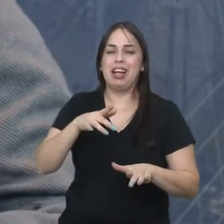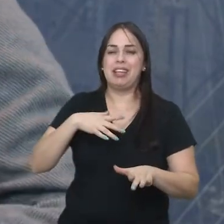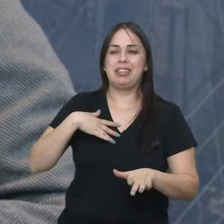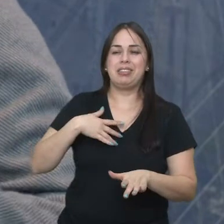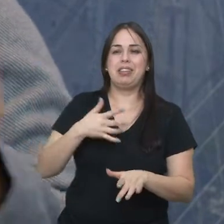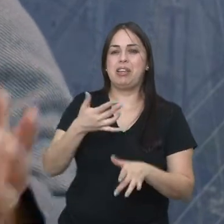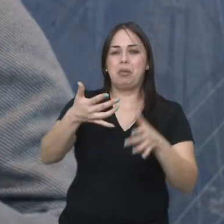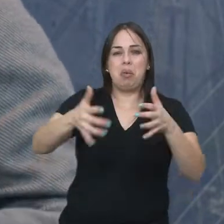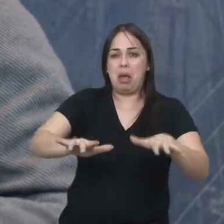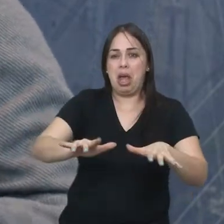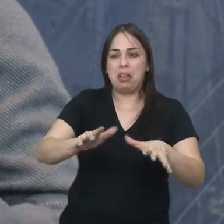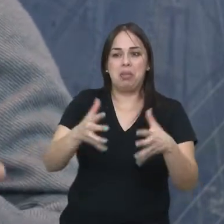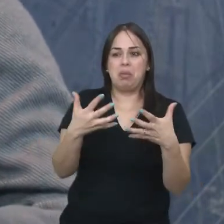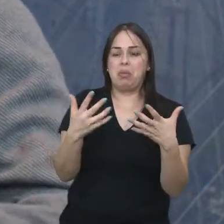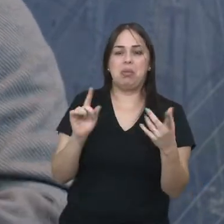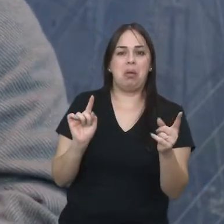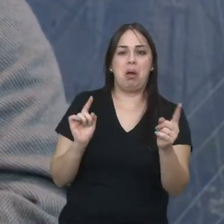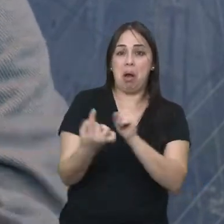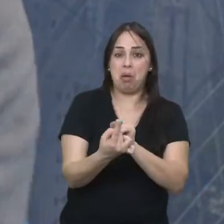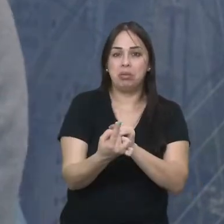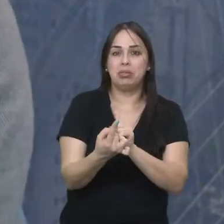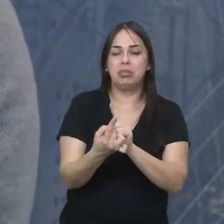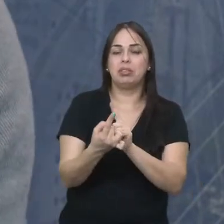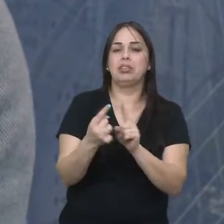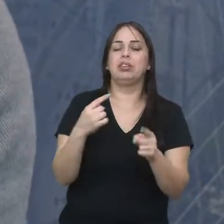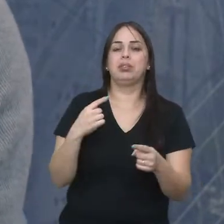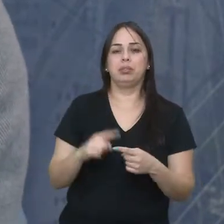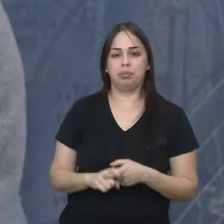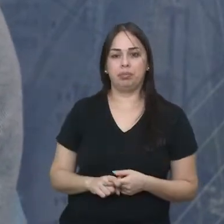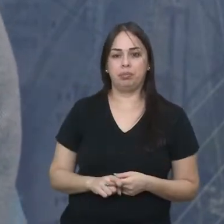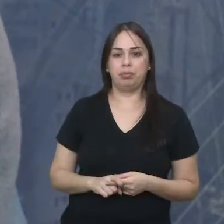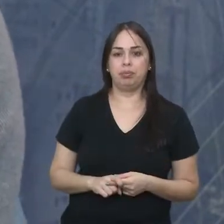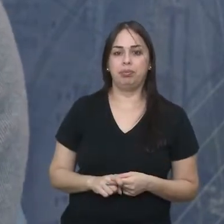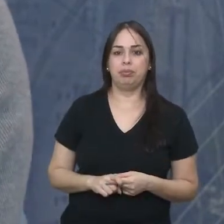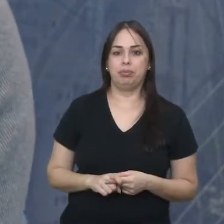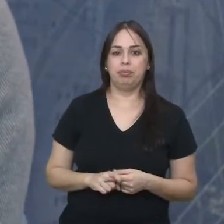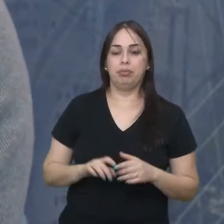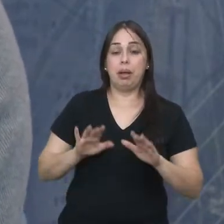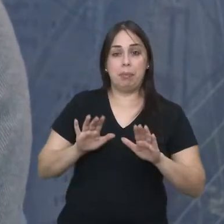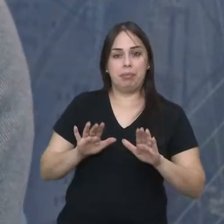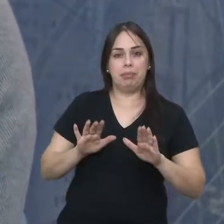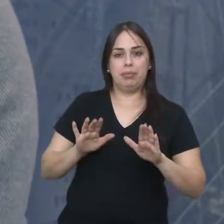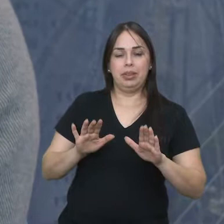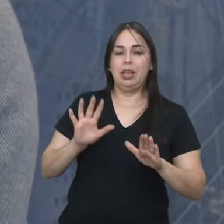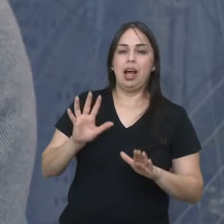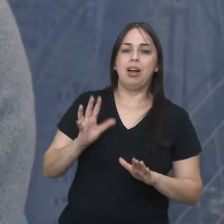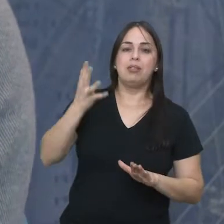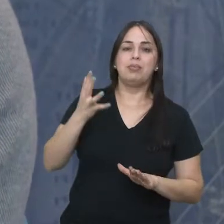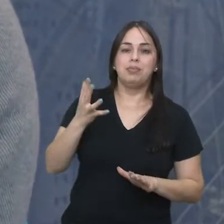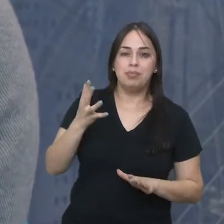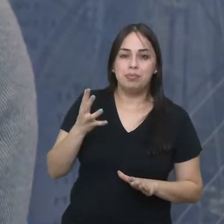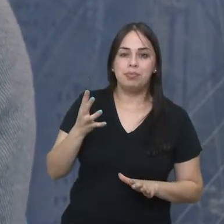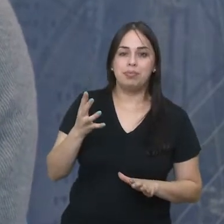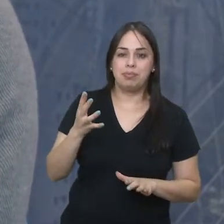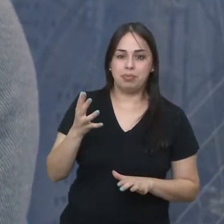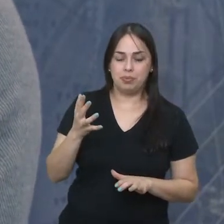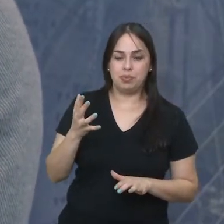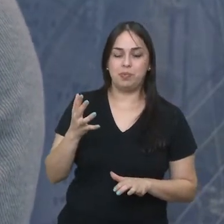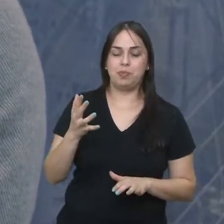de discussões, que a gente pode até trocar uma ideia sobre esse fenômeno aqui, né? Mas o que